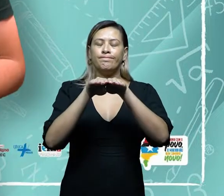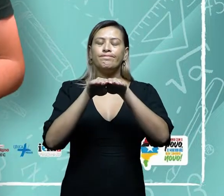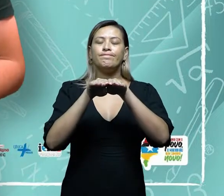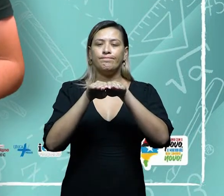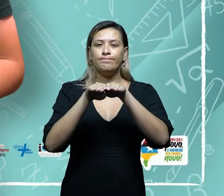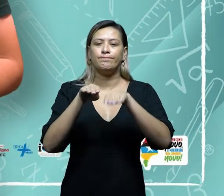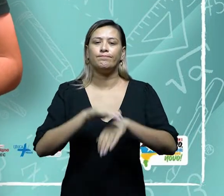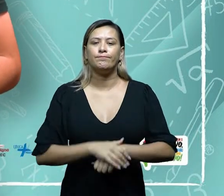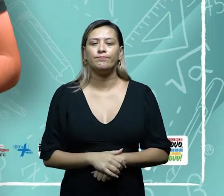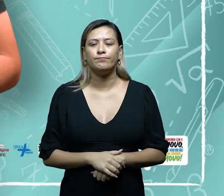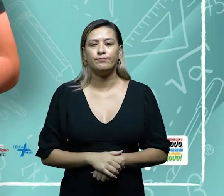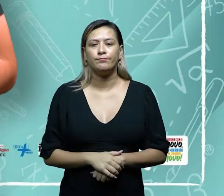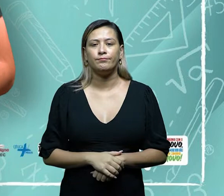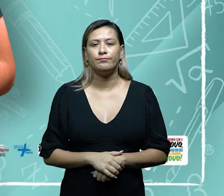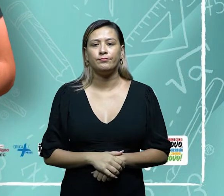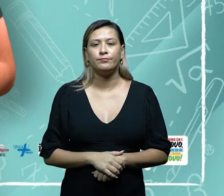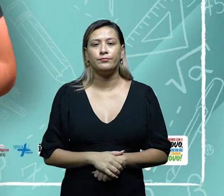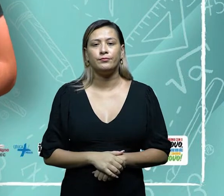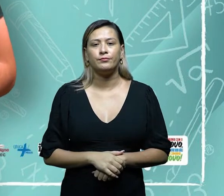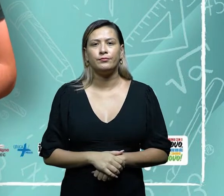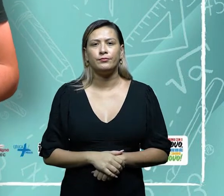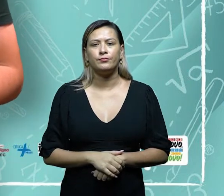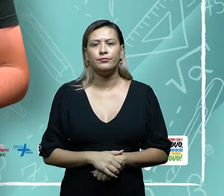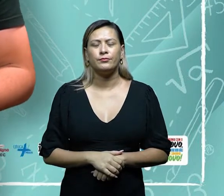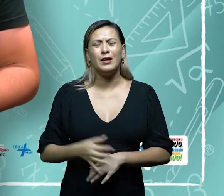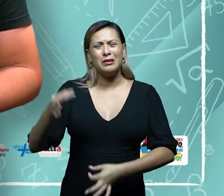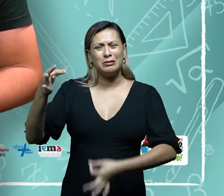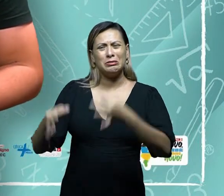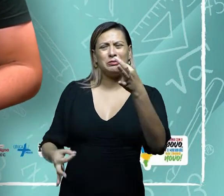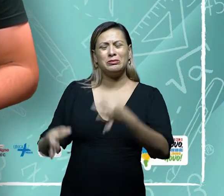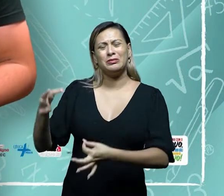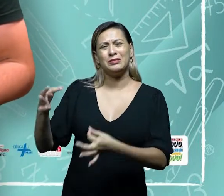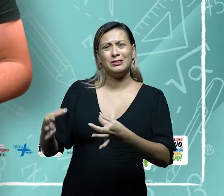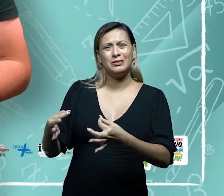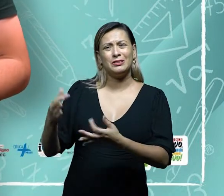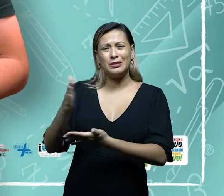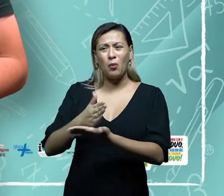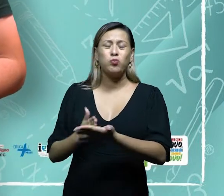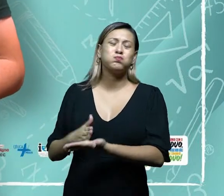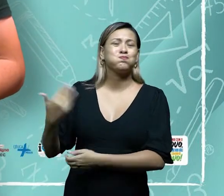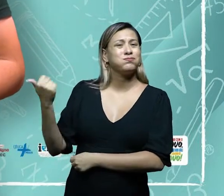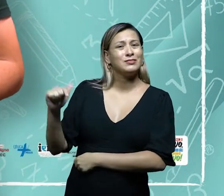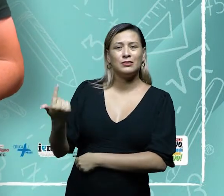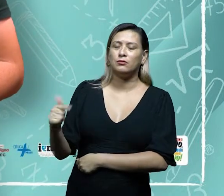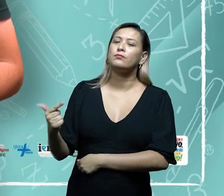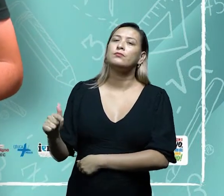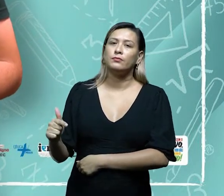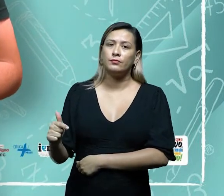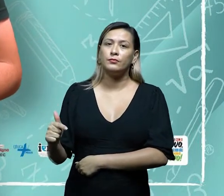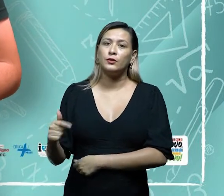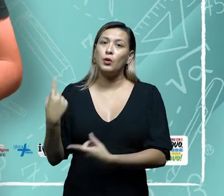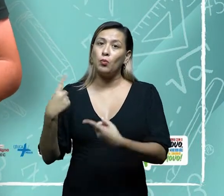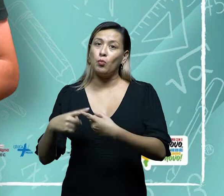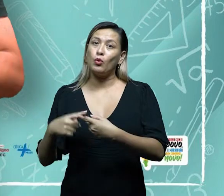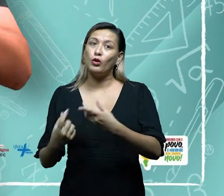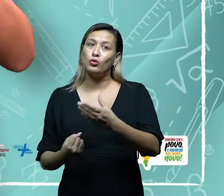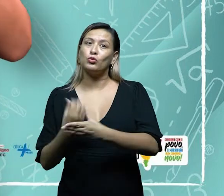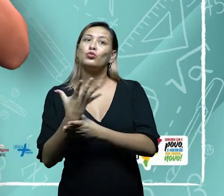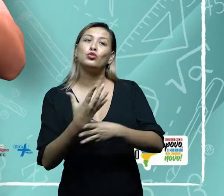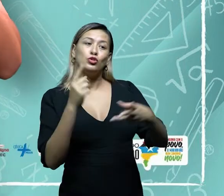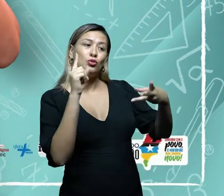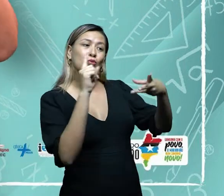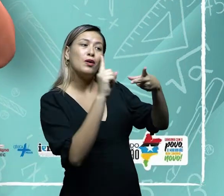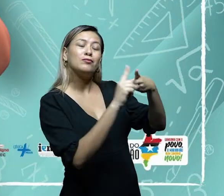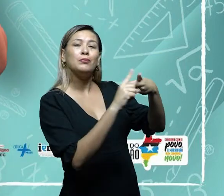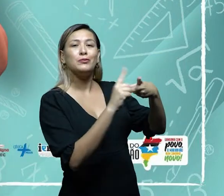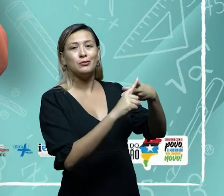né? Algumas injustiças foram geradas, né, nos direitos lá de primeiras dimensões. E houve